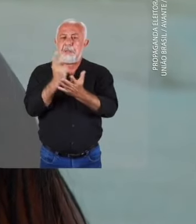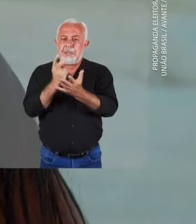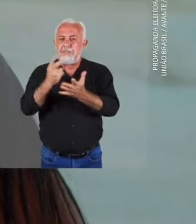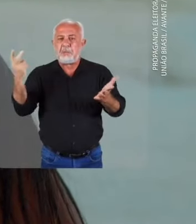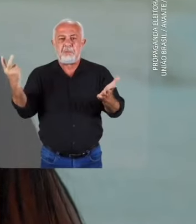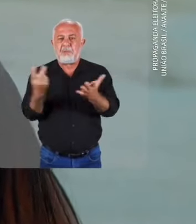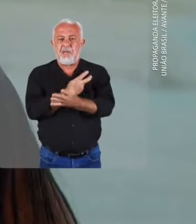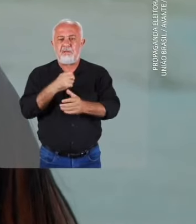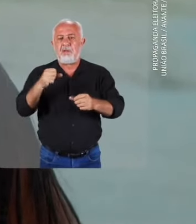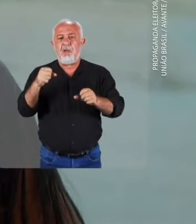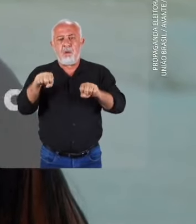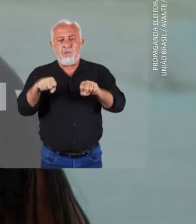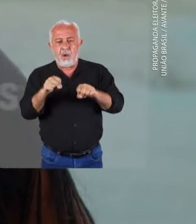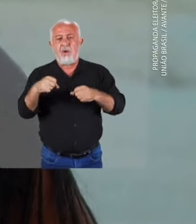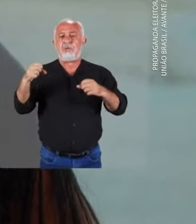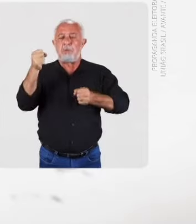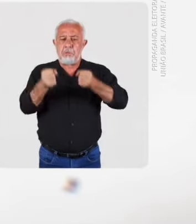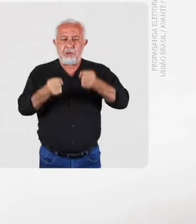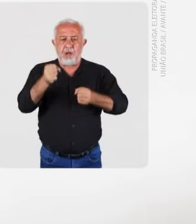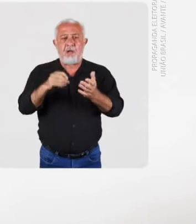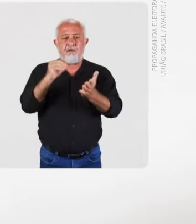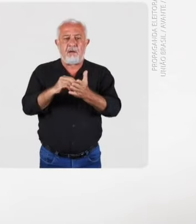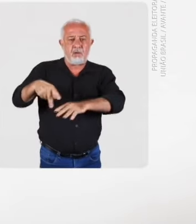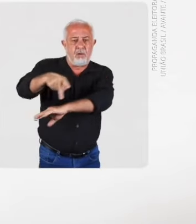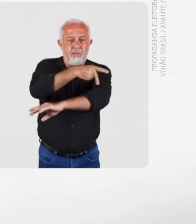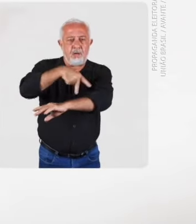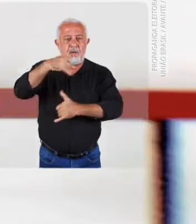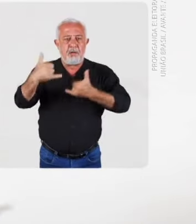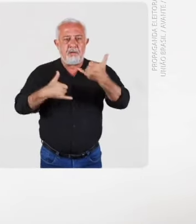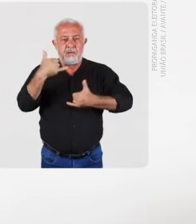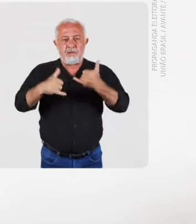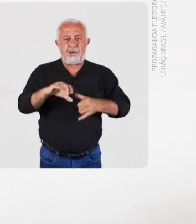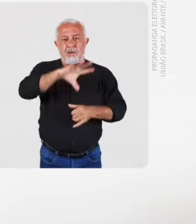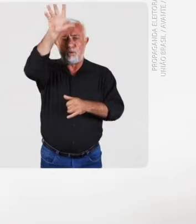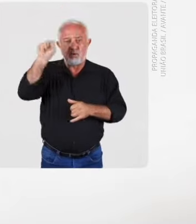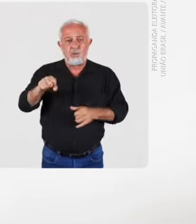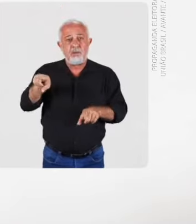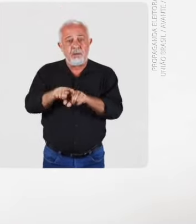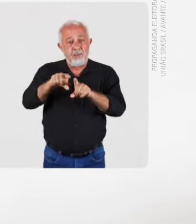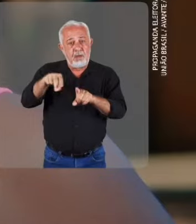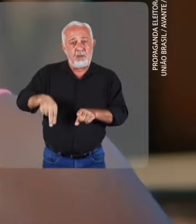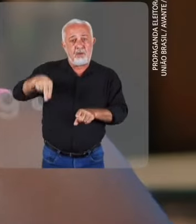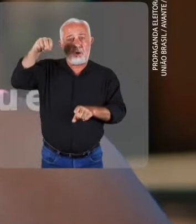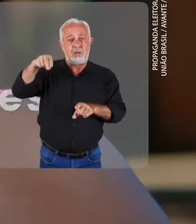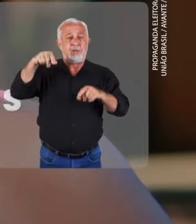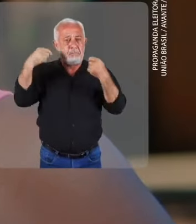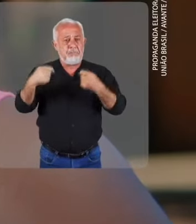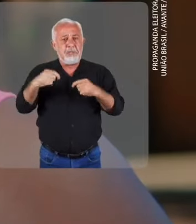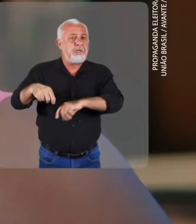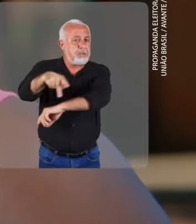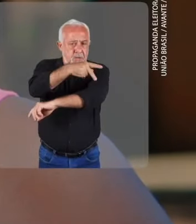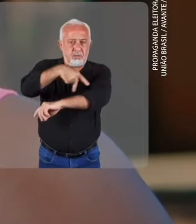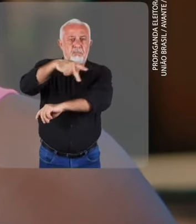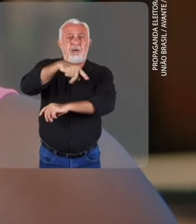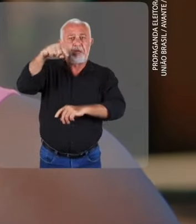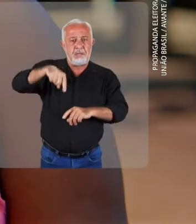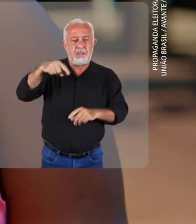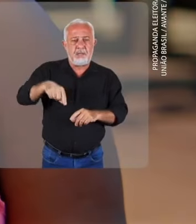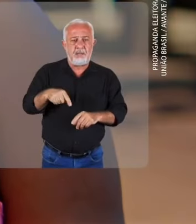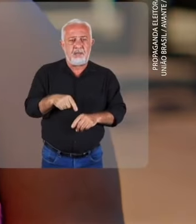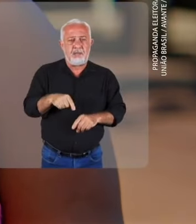constante, o tempo todo aqui, de moto, carro. Faltam parques de lazer para as regiões sul e norte. A gente precisa muito desses parques